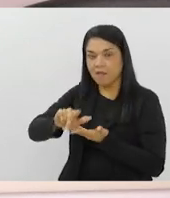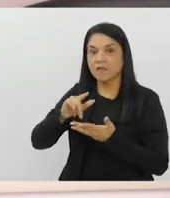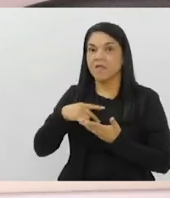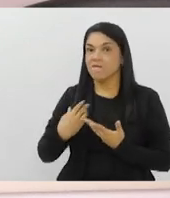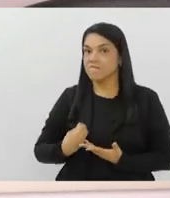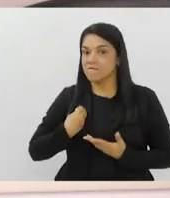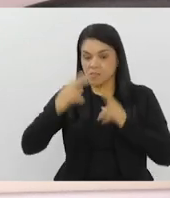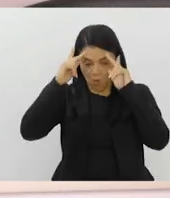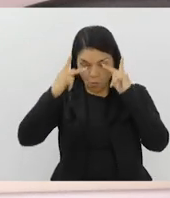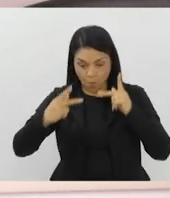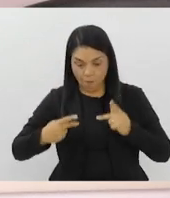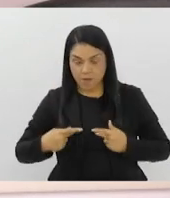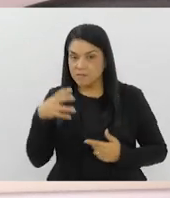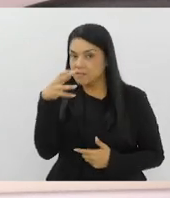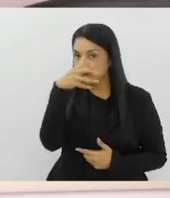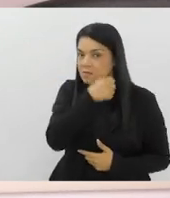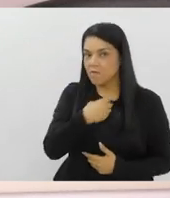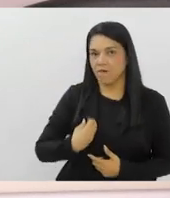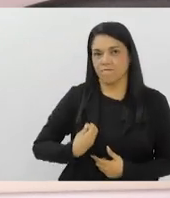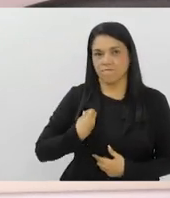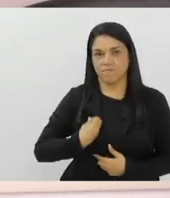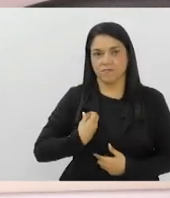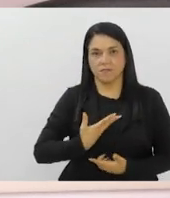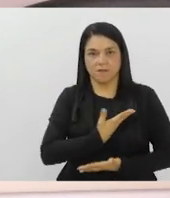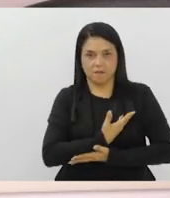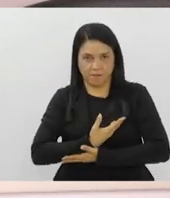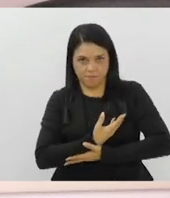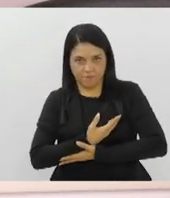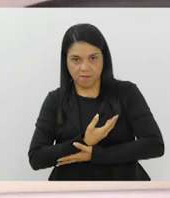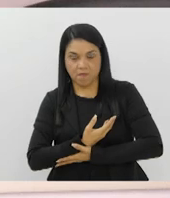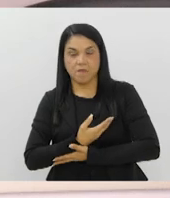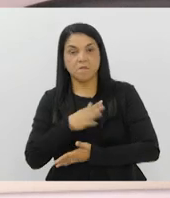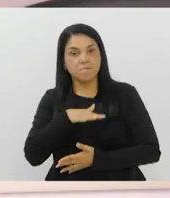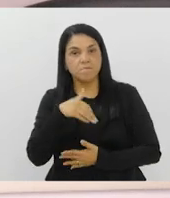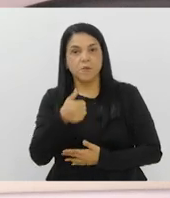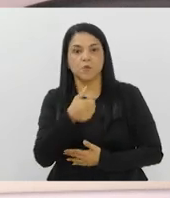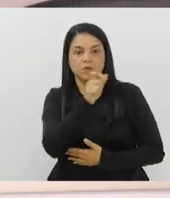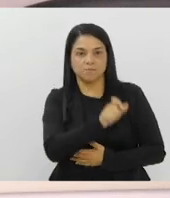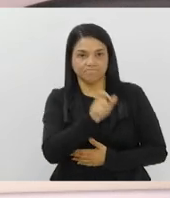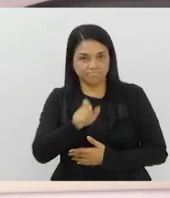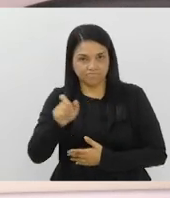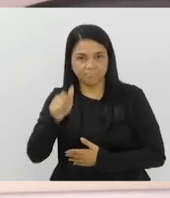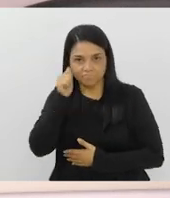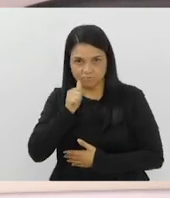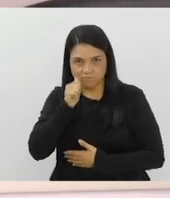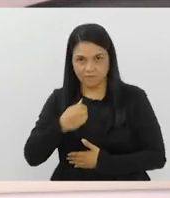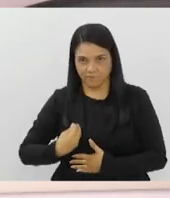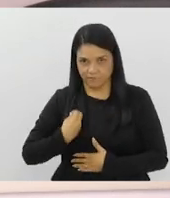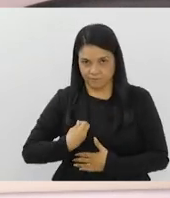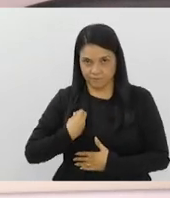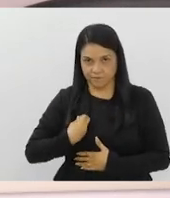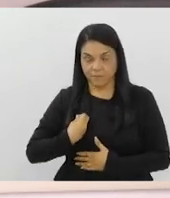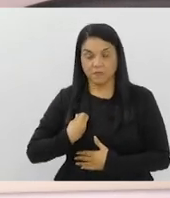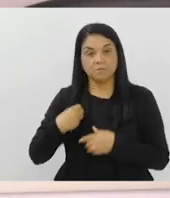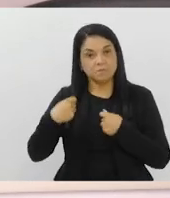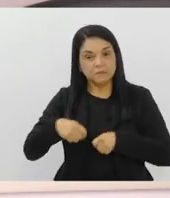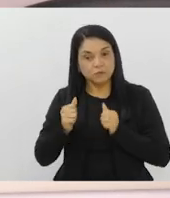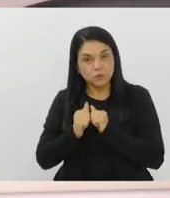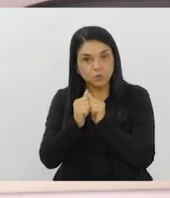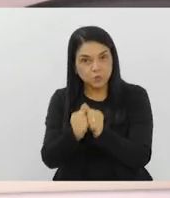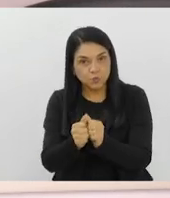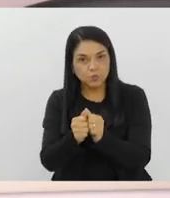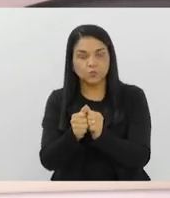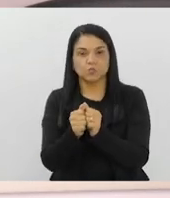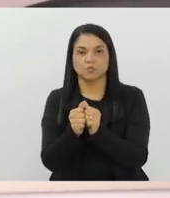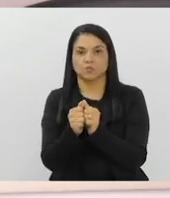de salvar essas crianças e promover essa melhoria para a vida das mulheres. Então, precisamos estar juntos. E